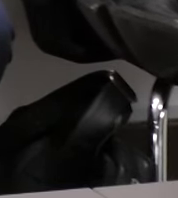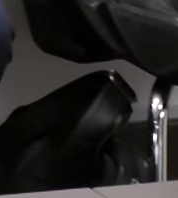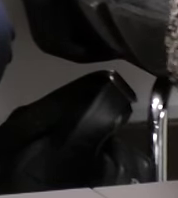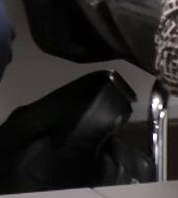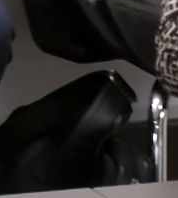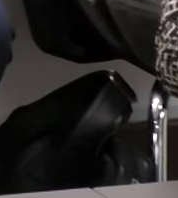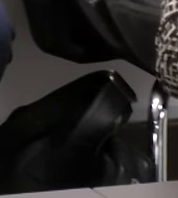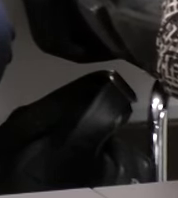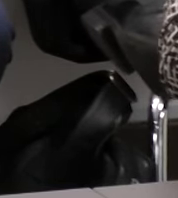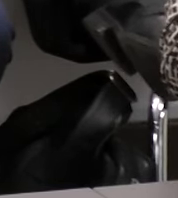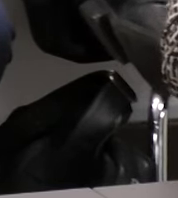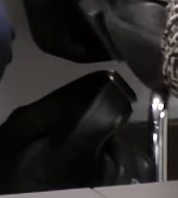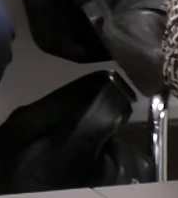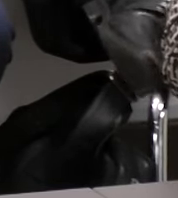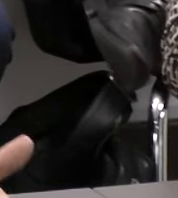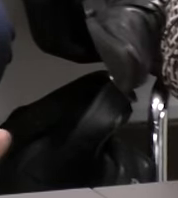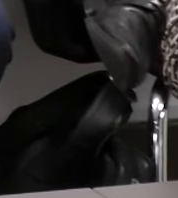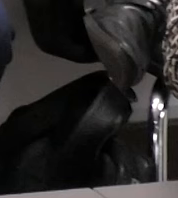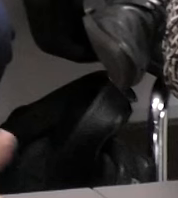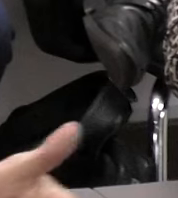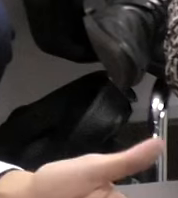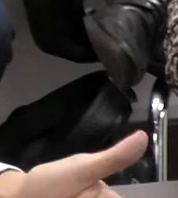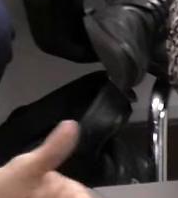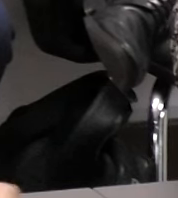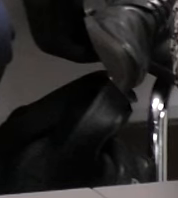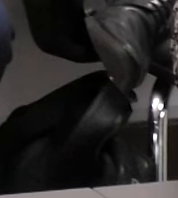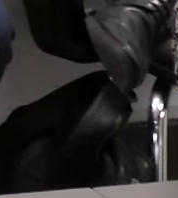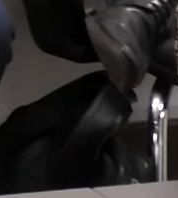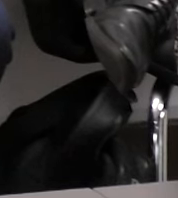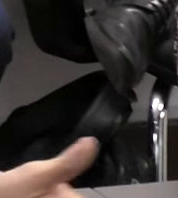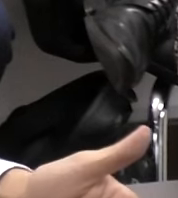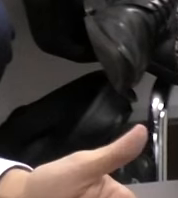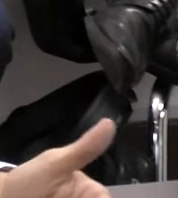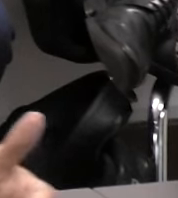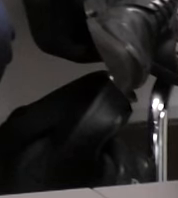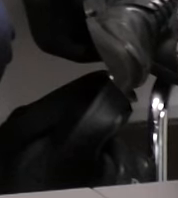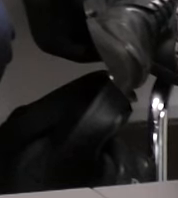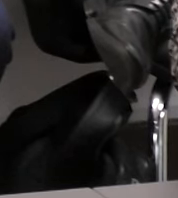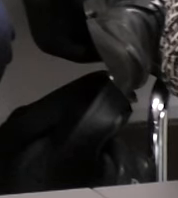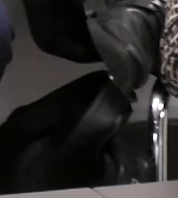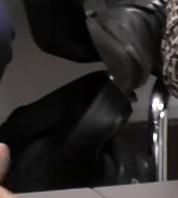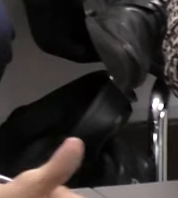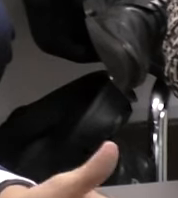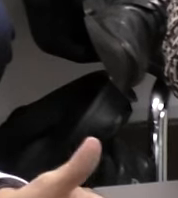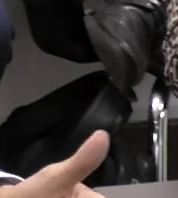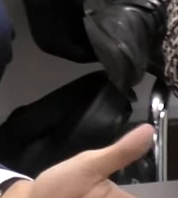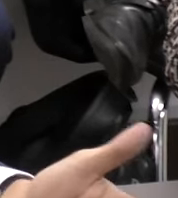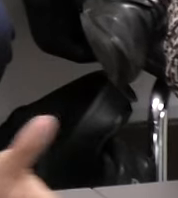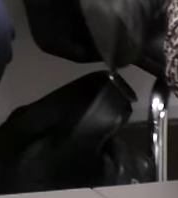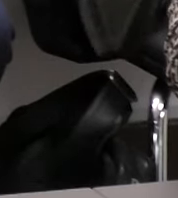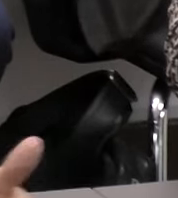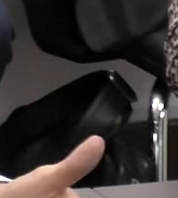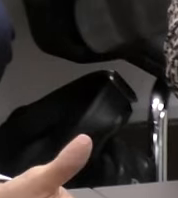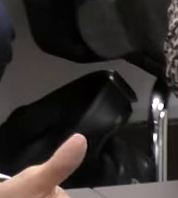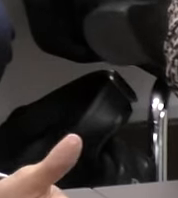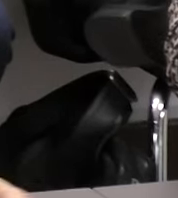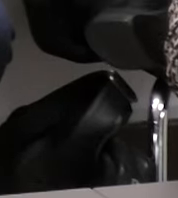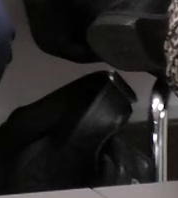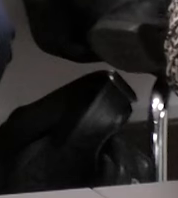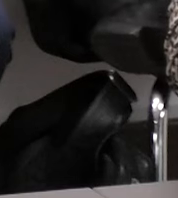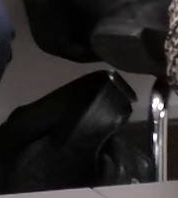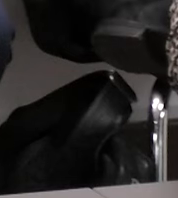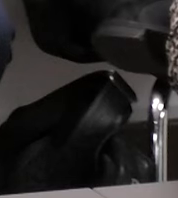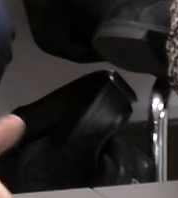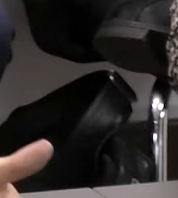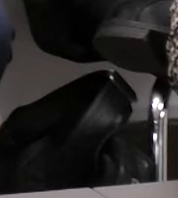possibilidade do Poder Judiciário também encaminhar orientações aos juízes criminais para